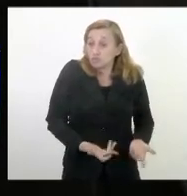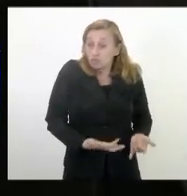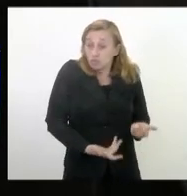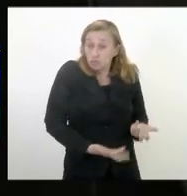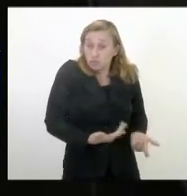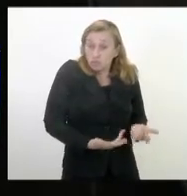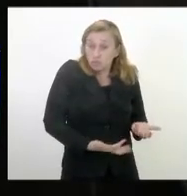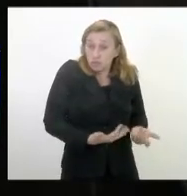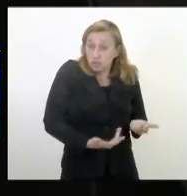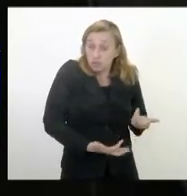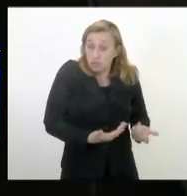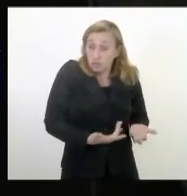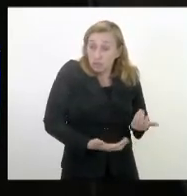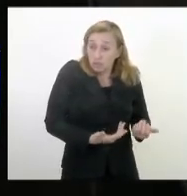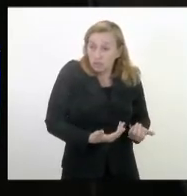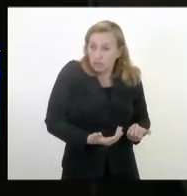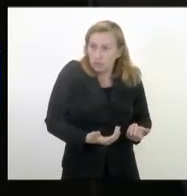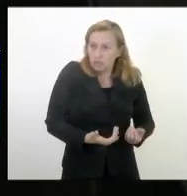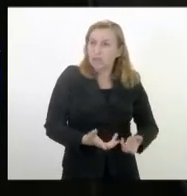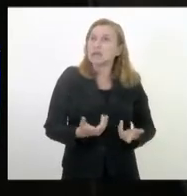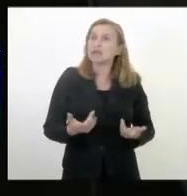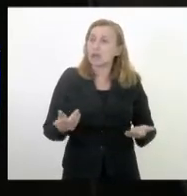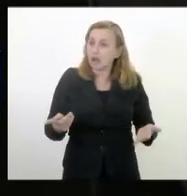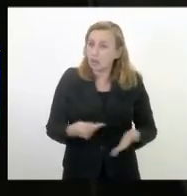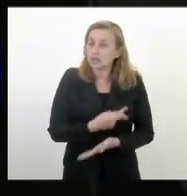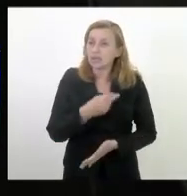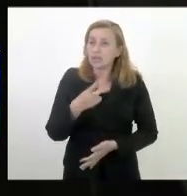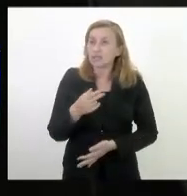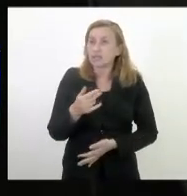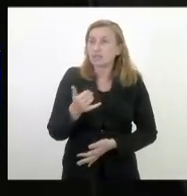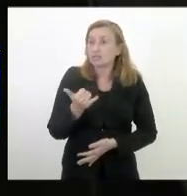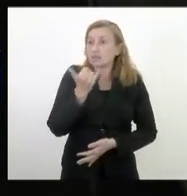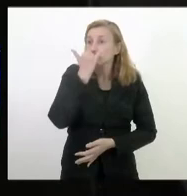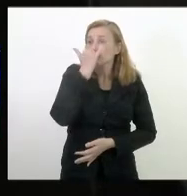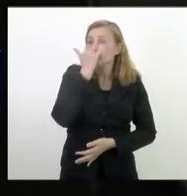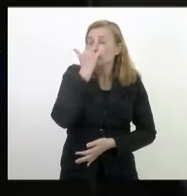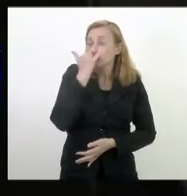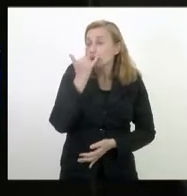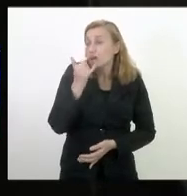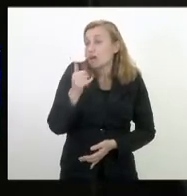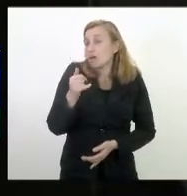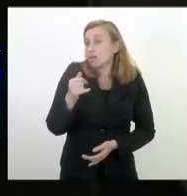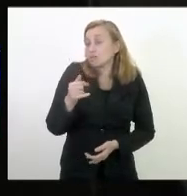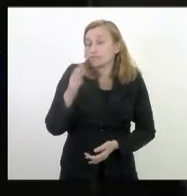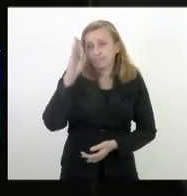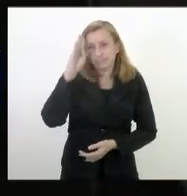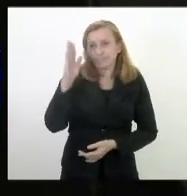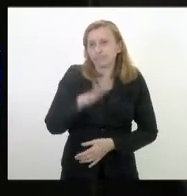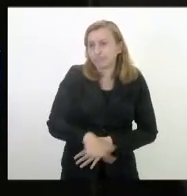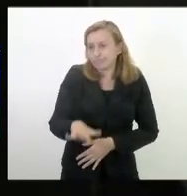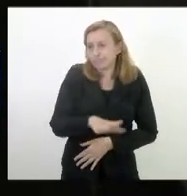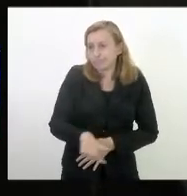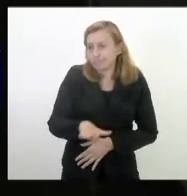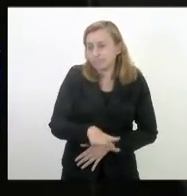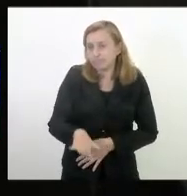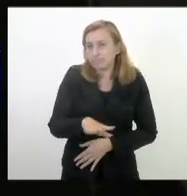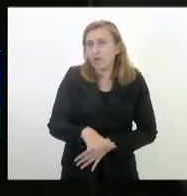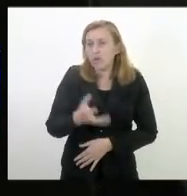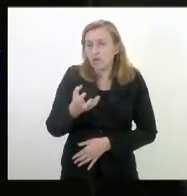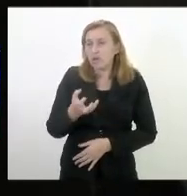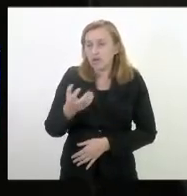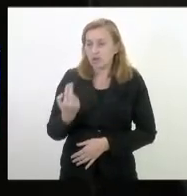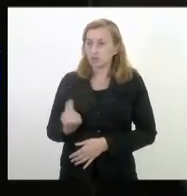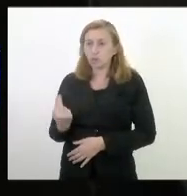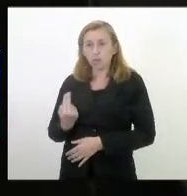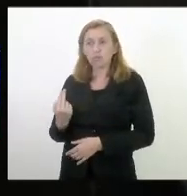E acontecendo vários acidentes, principalmente envolvendo crianças. Queria dizer ao deputado André Siciliano que eu quero ser coautora, viu,